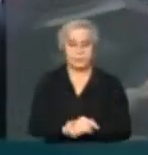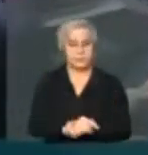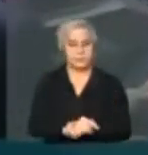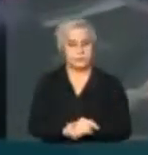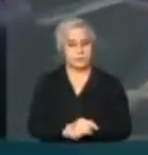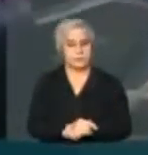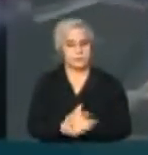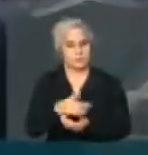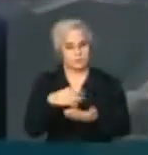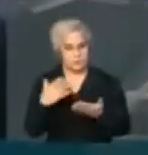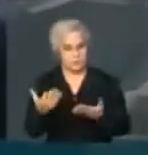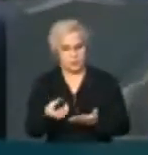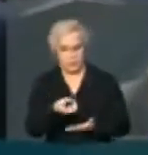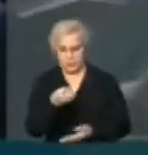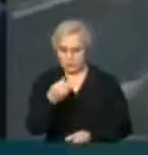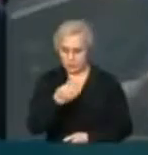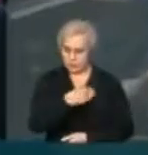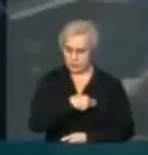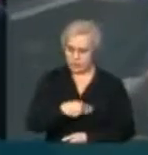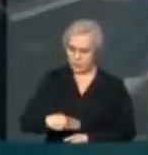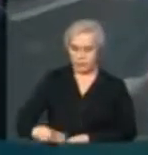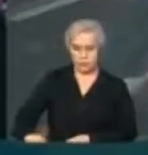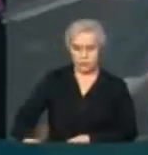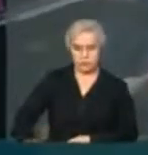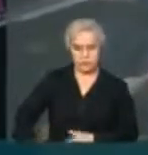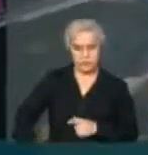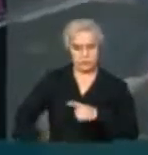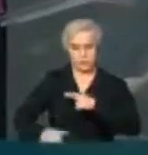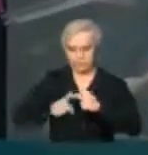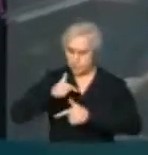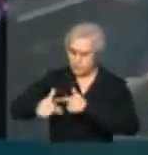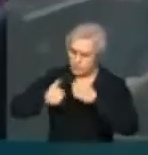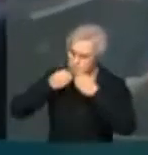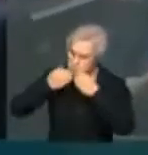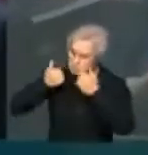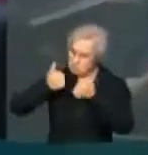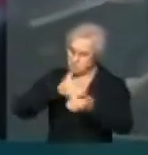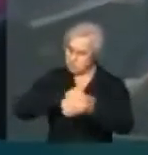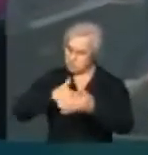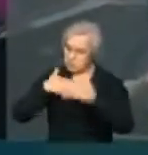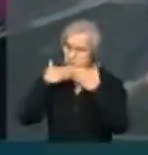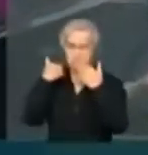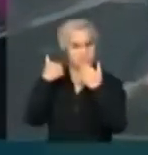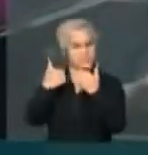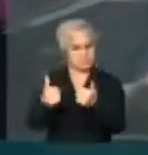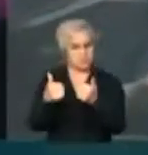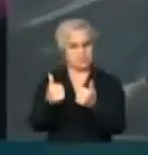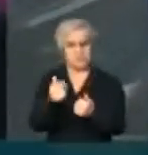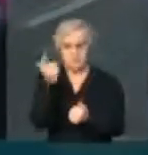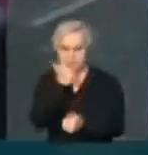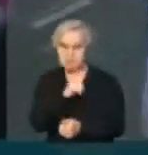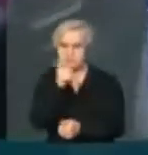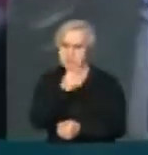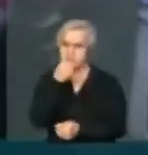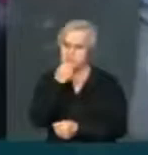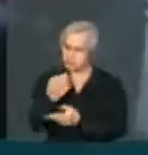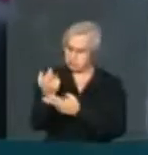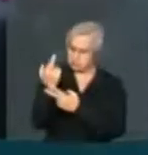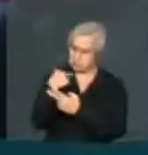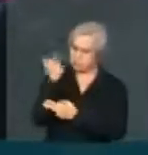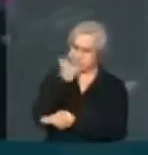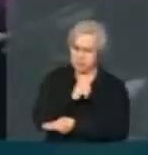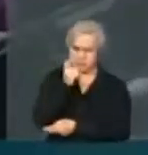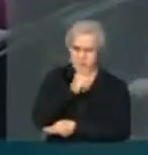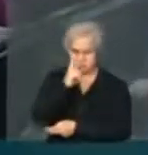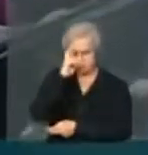aí, não é, ministros que estão em pleno exercício da atividade, que têm condições e competência para